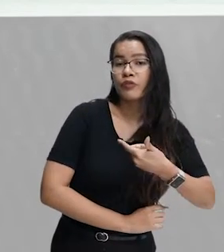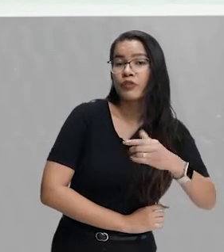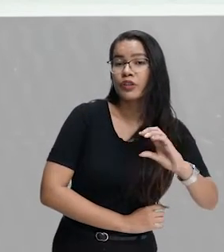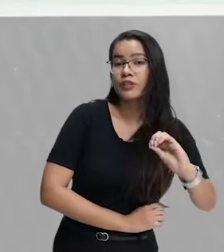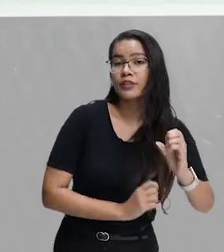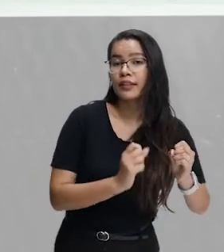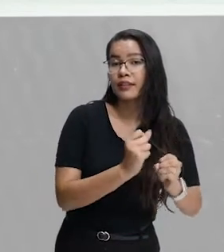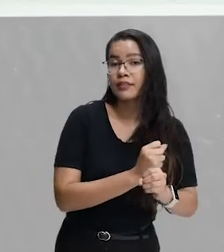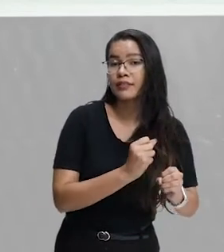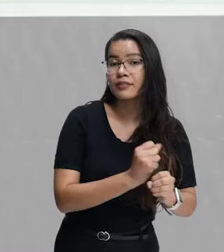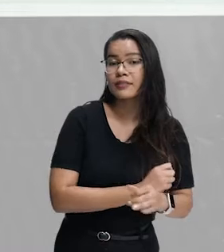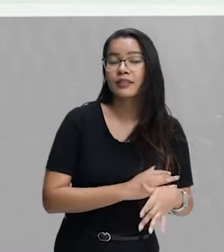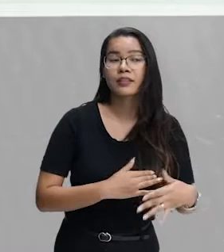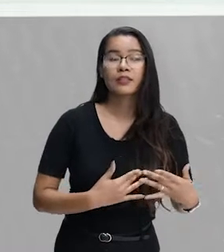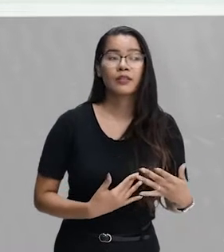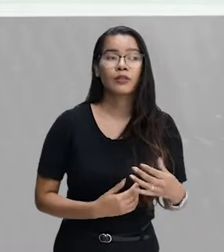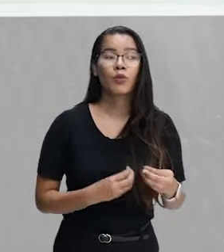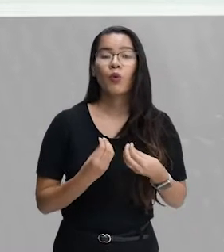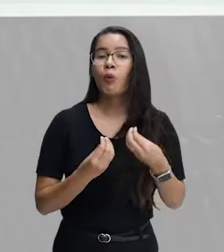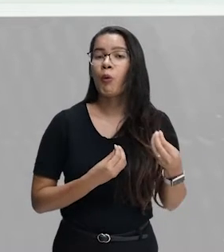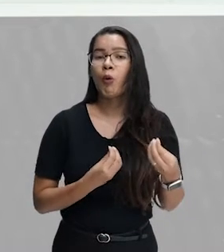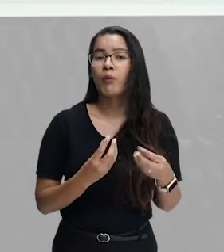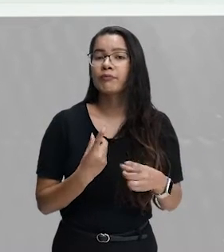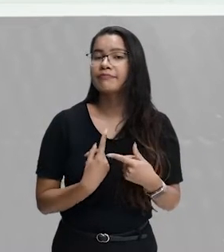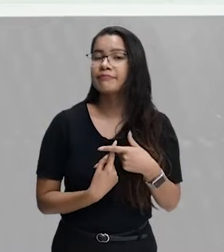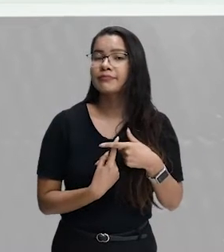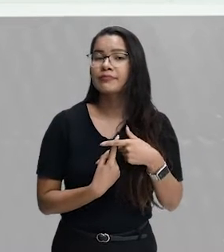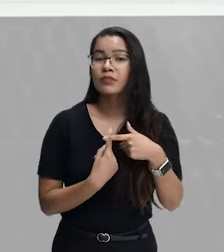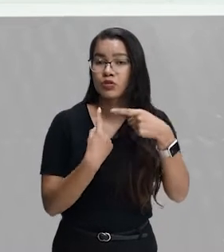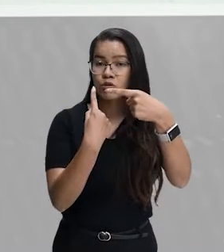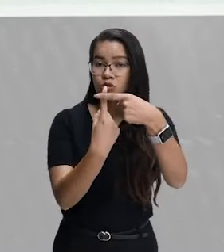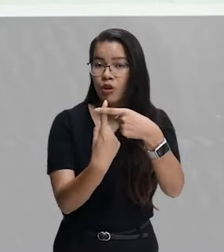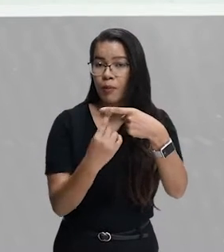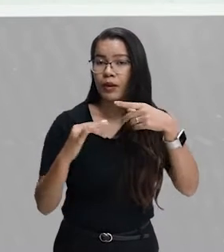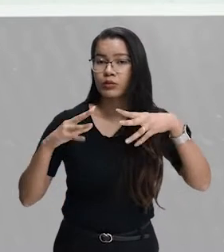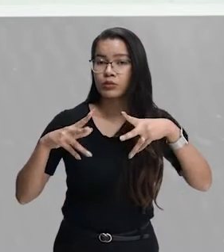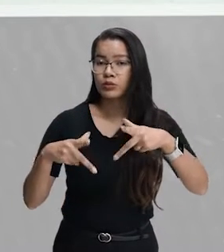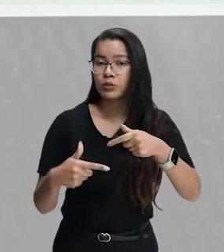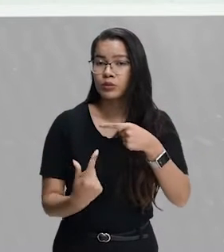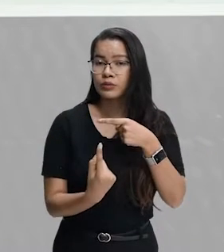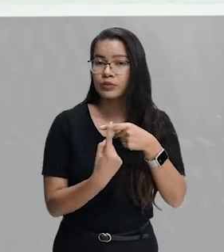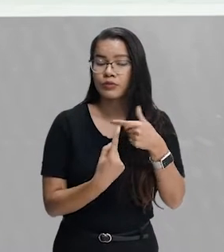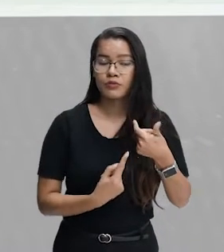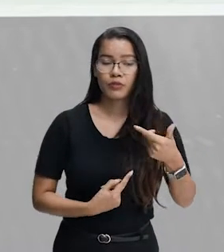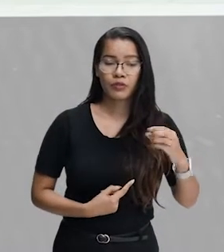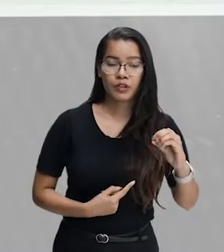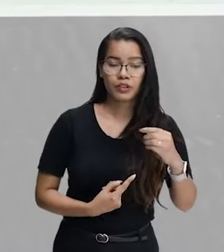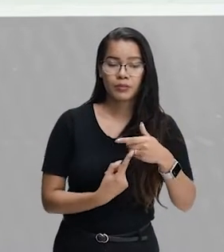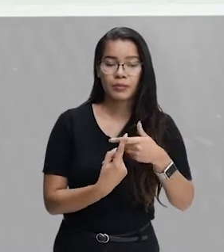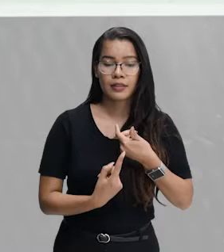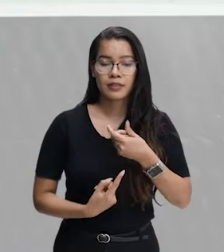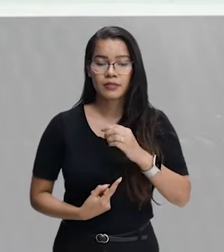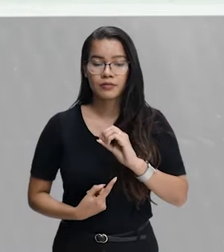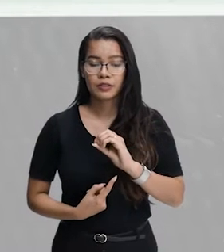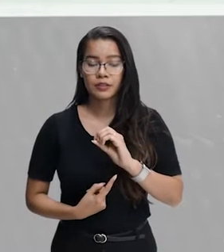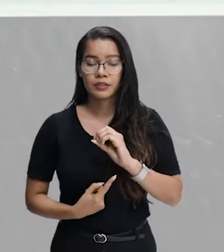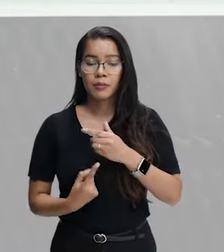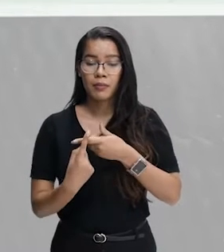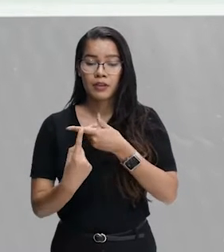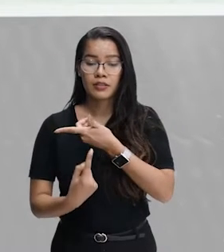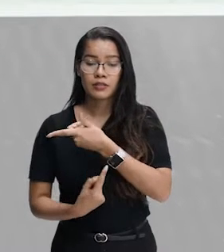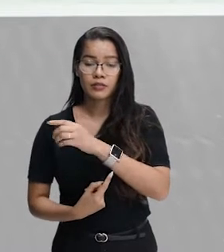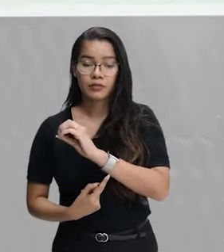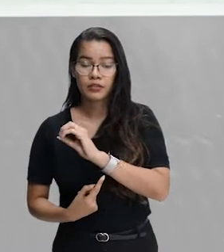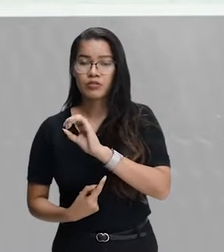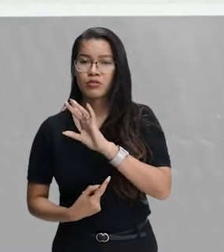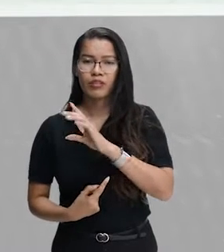anos. Então aqui vai ter, como é que calcula a média? Soma, né? Todos eles, 20, mais 20, mais 20, mais 20.